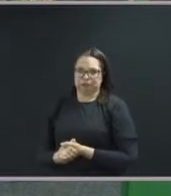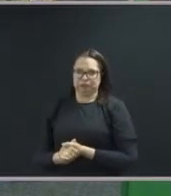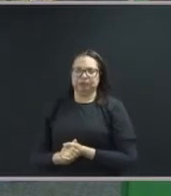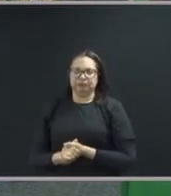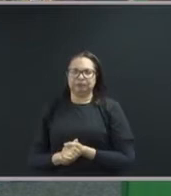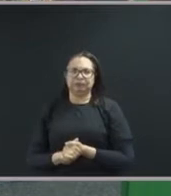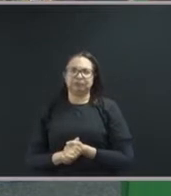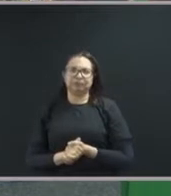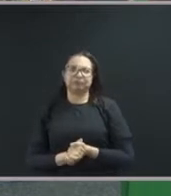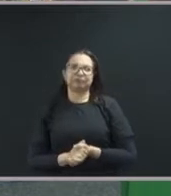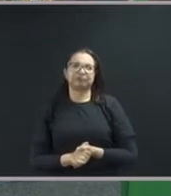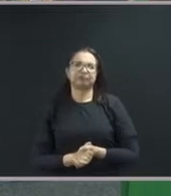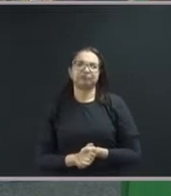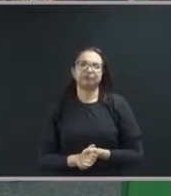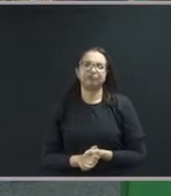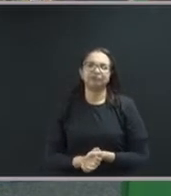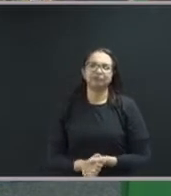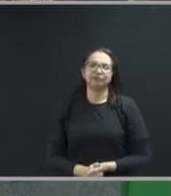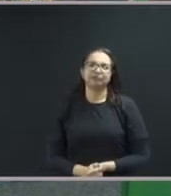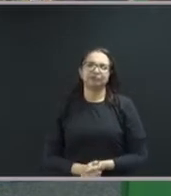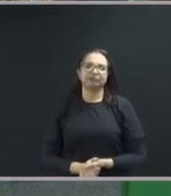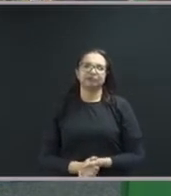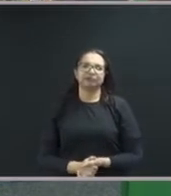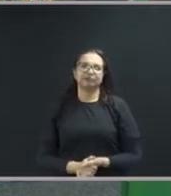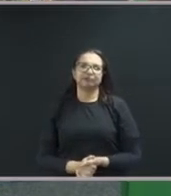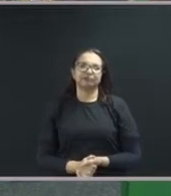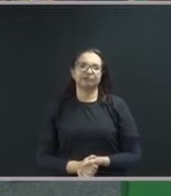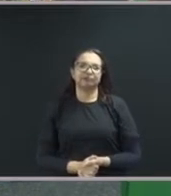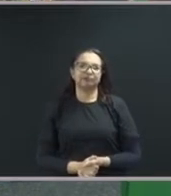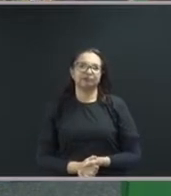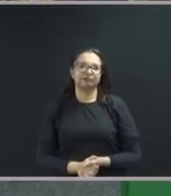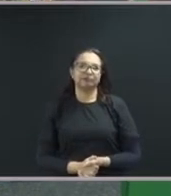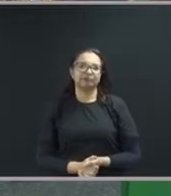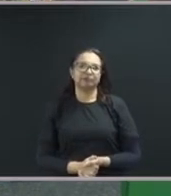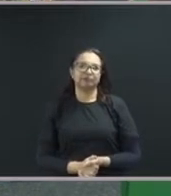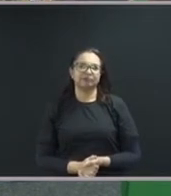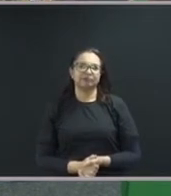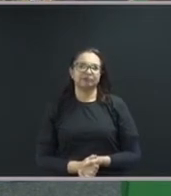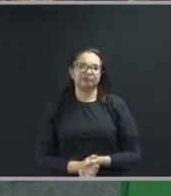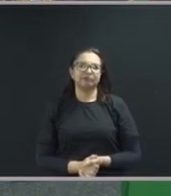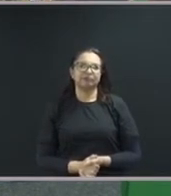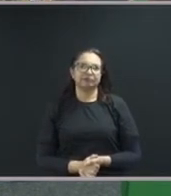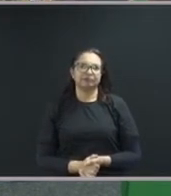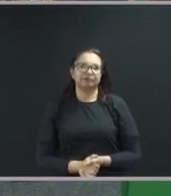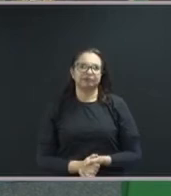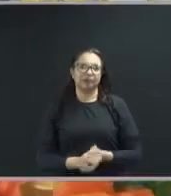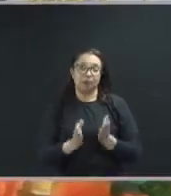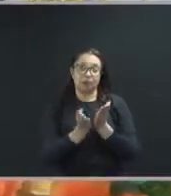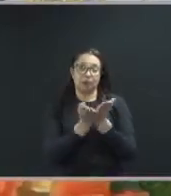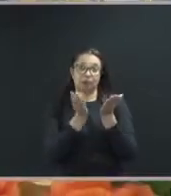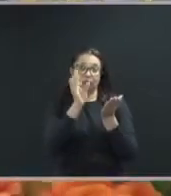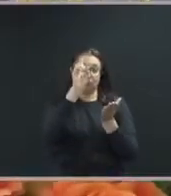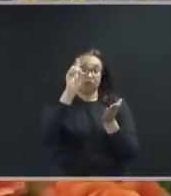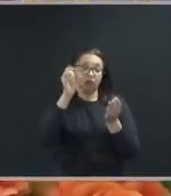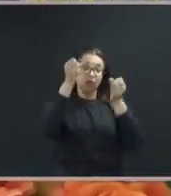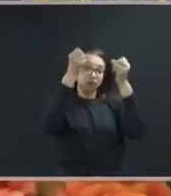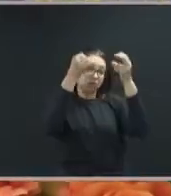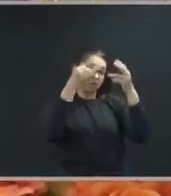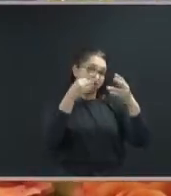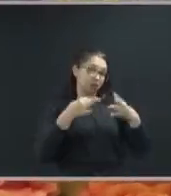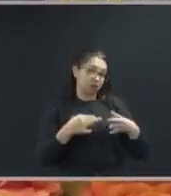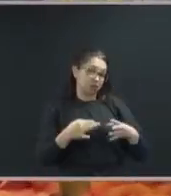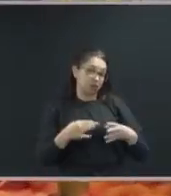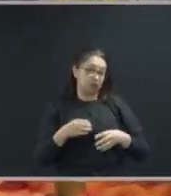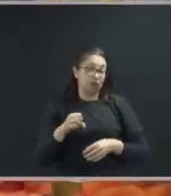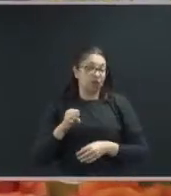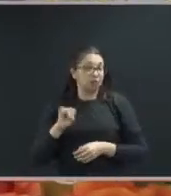irmão. A Bíblia diz que o filho entregue as suas próprias vontades é vergonha do pai e da mãe. Filho que erra